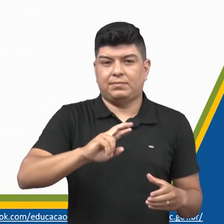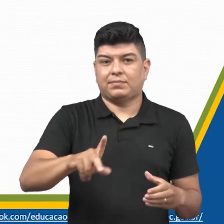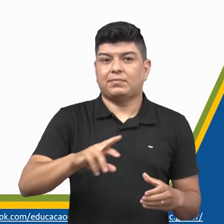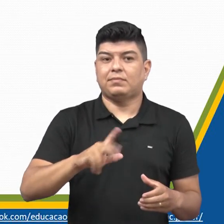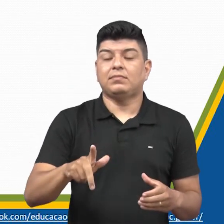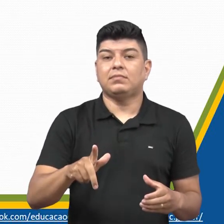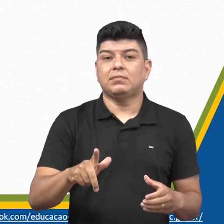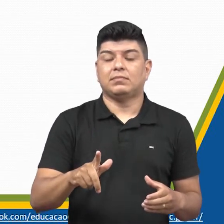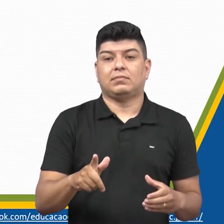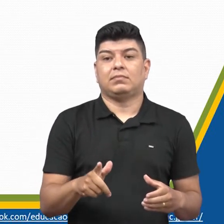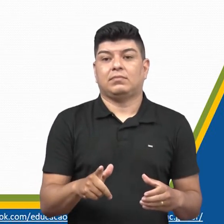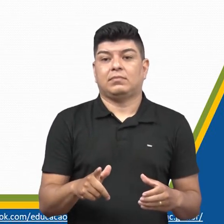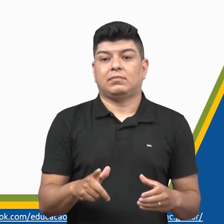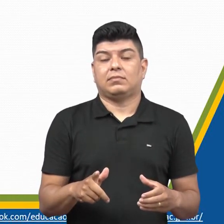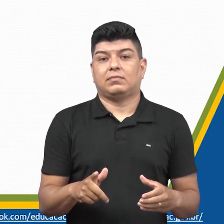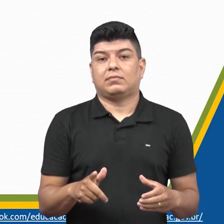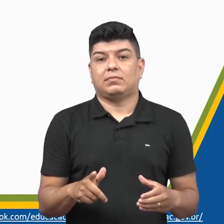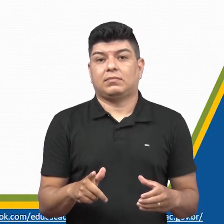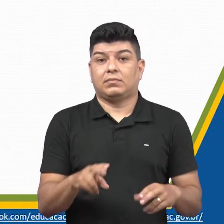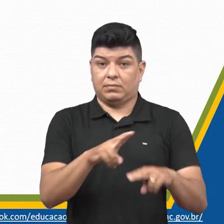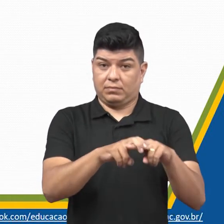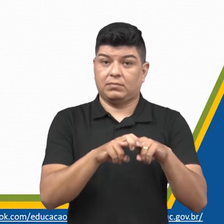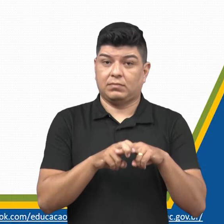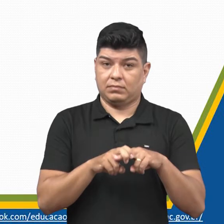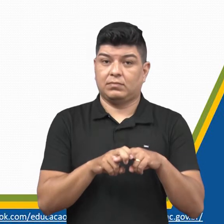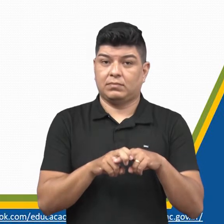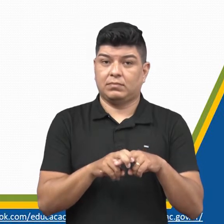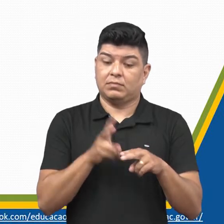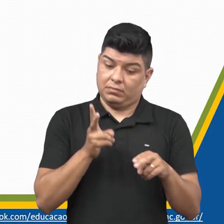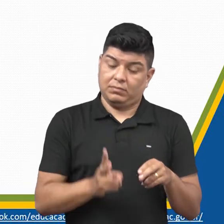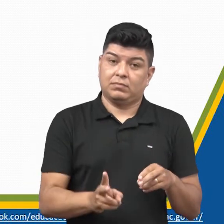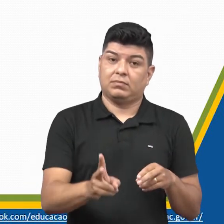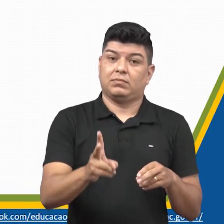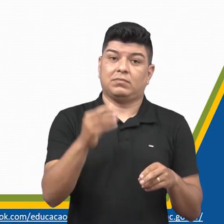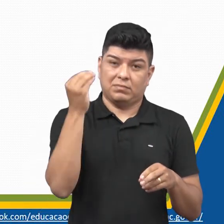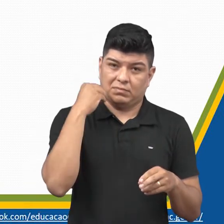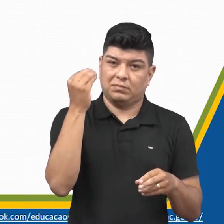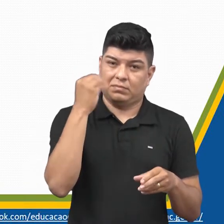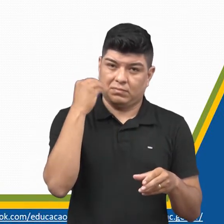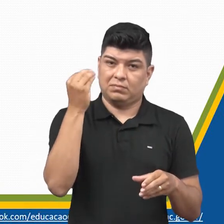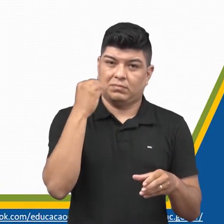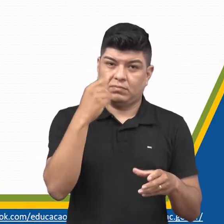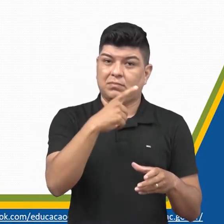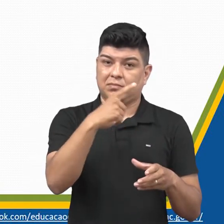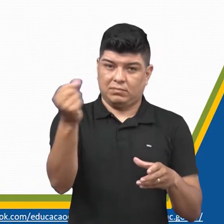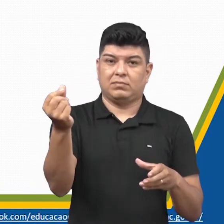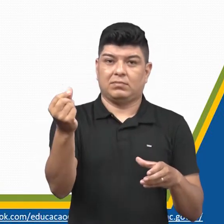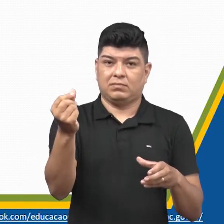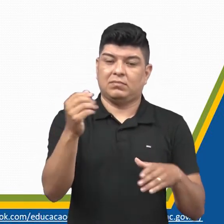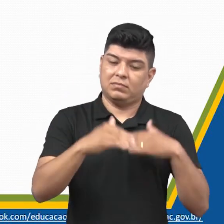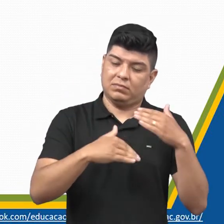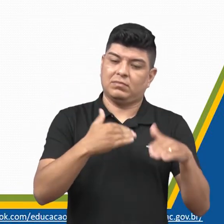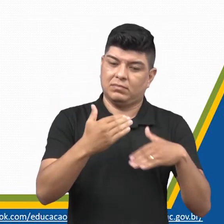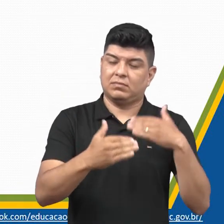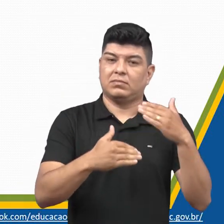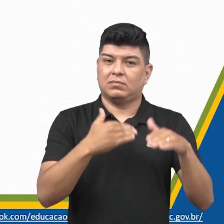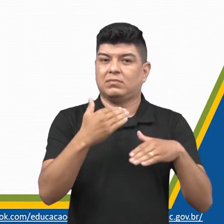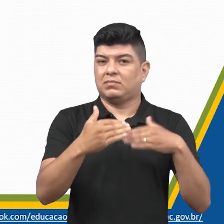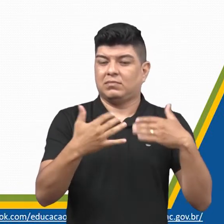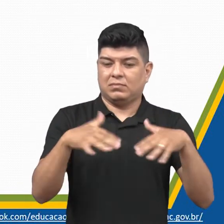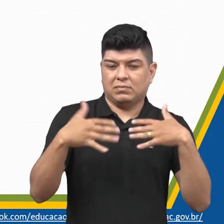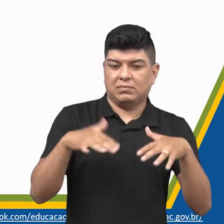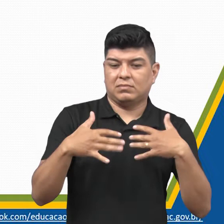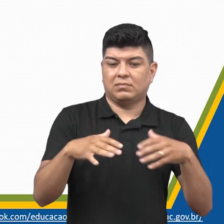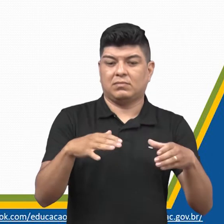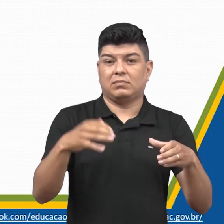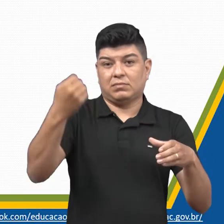tenaz. E, por isso, continuou a se debater e a lutar. Aos poucos, com tanta agitação, o